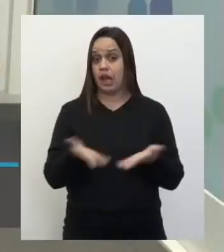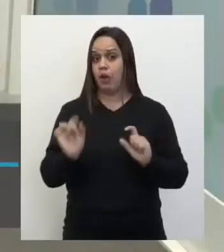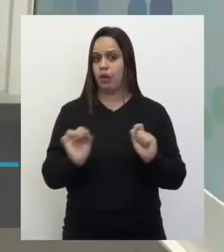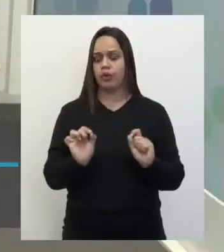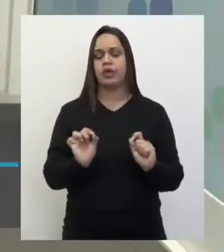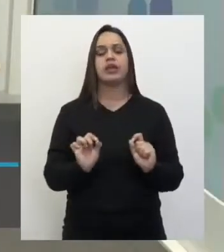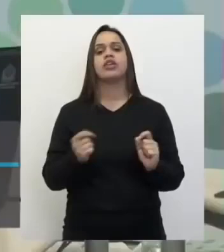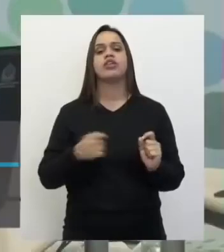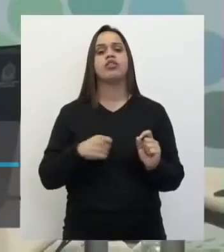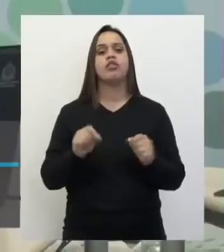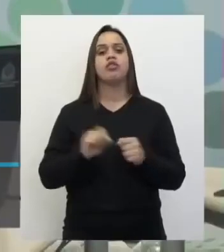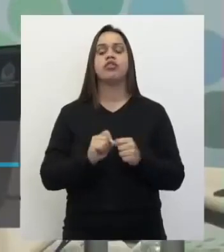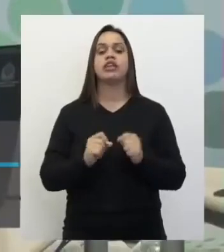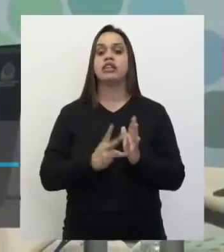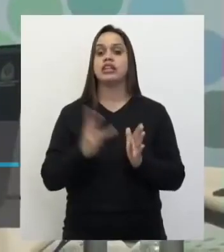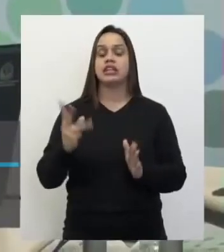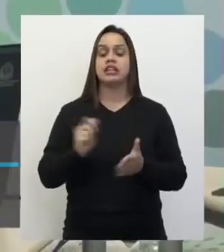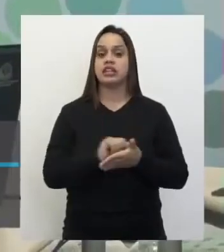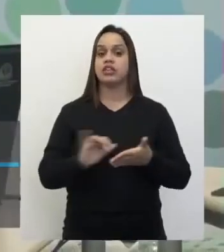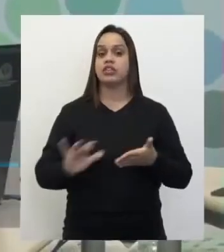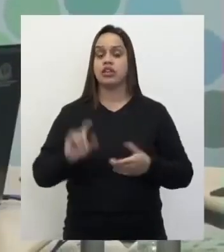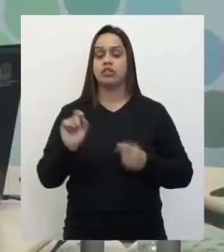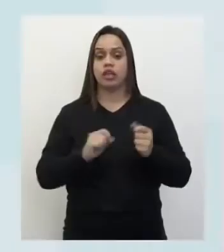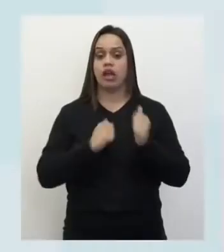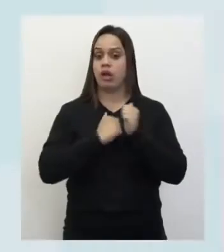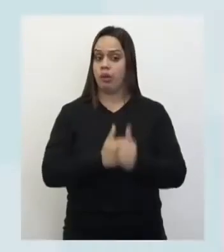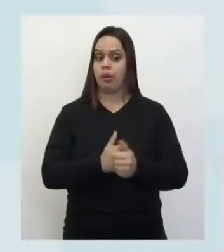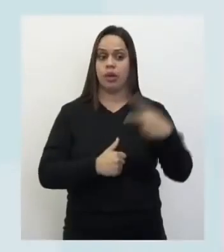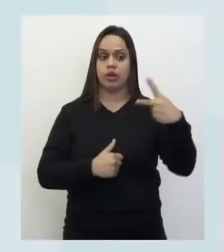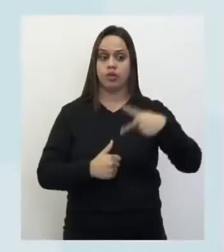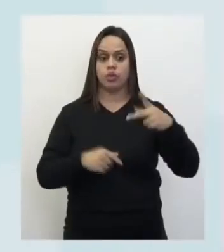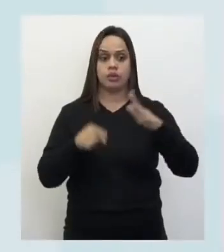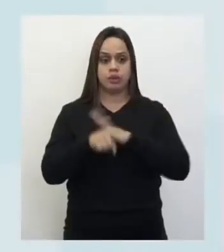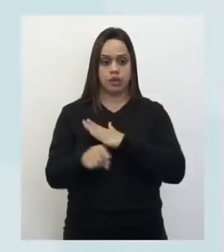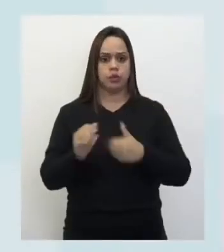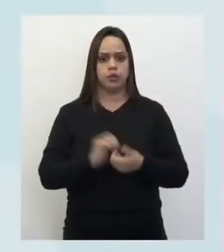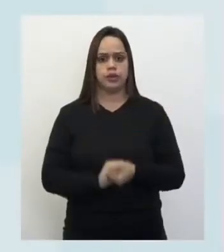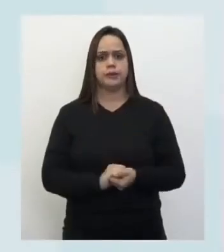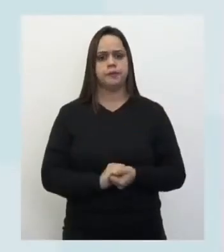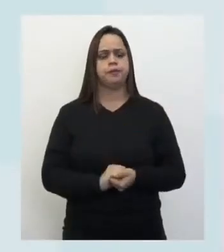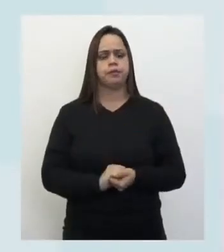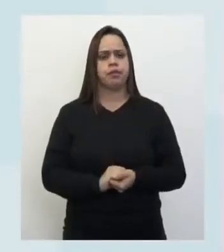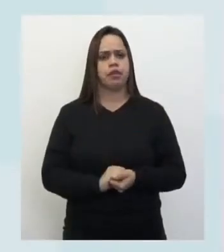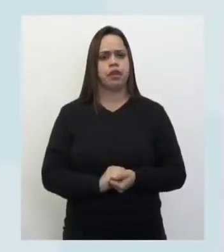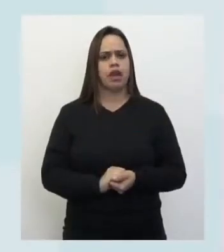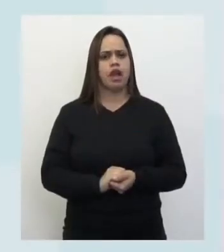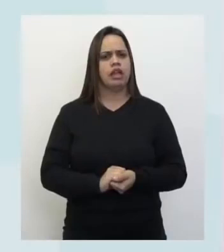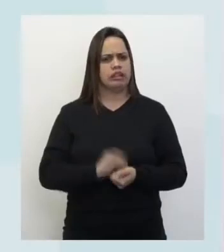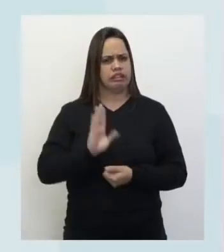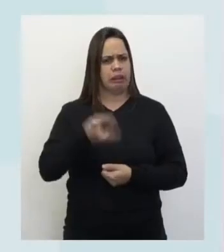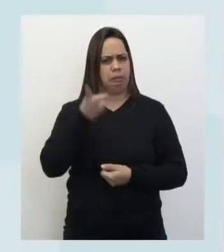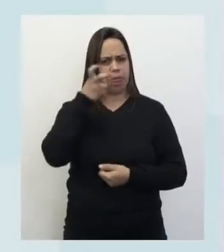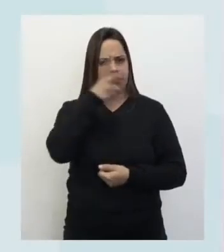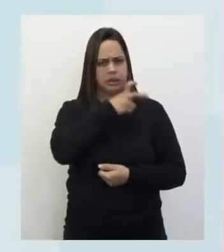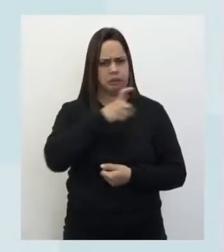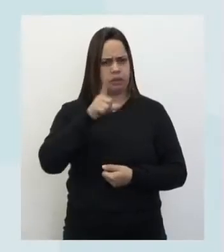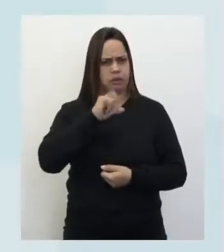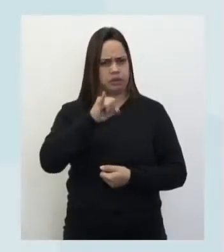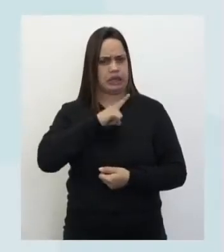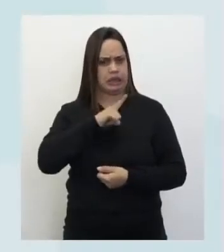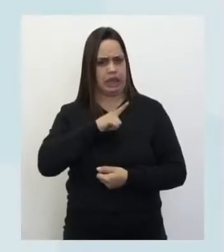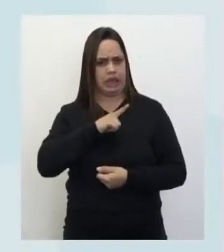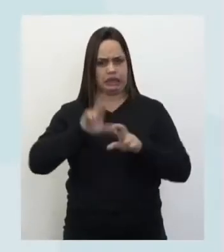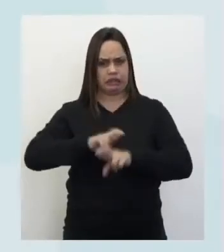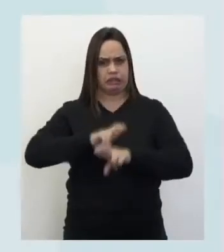né? Para a terceira atividade aí. Acompanhem os 2 questionamentos na tela de vocês. Você já observou se